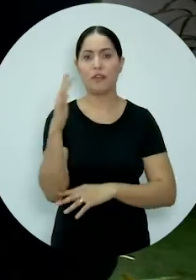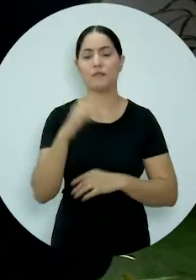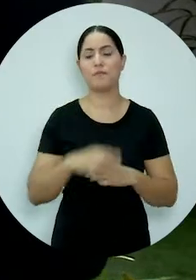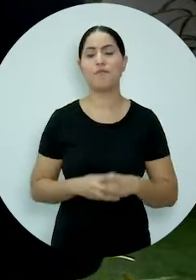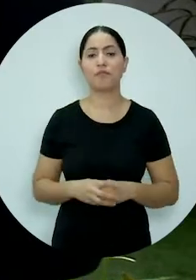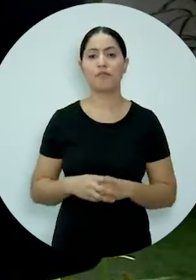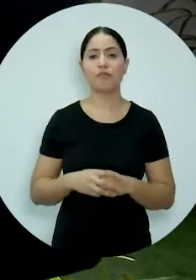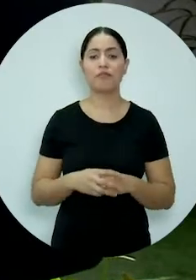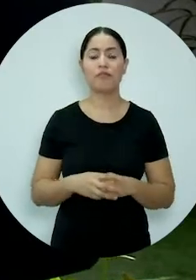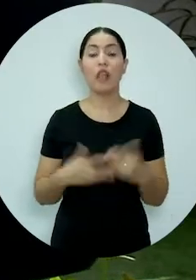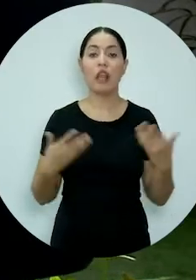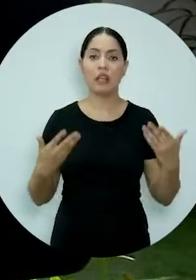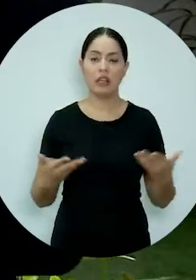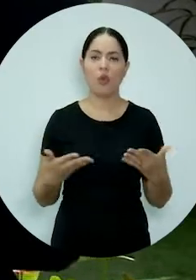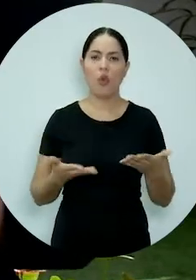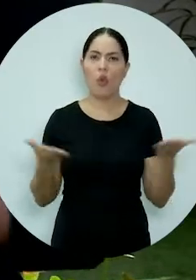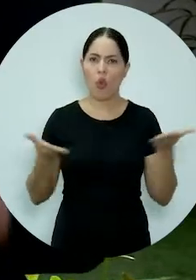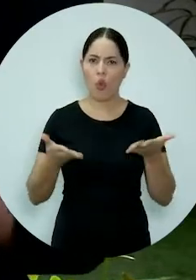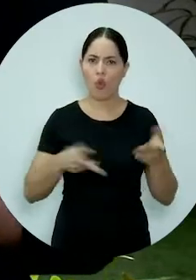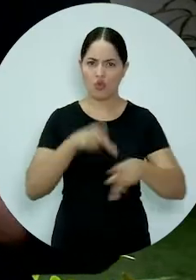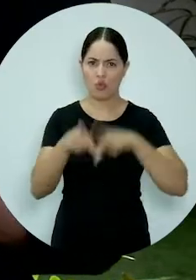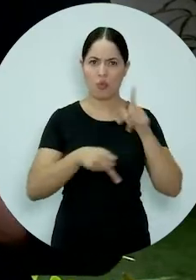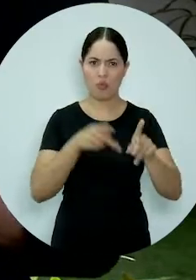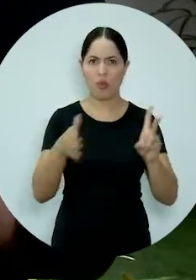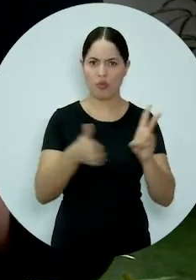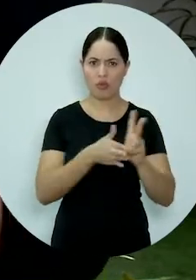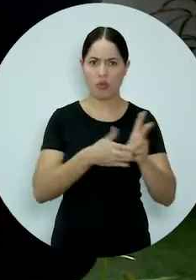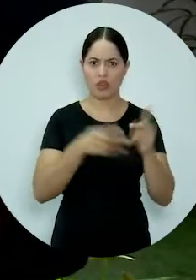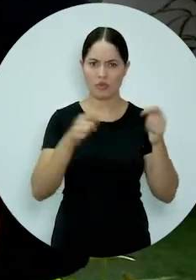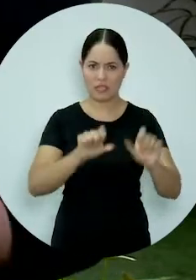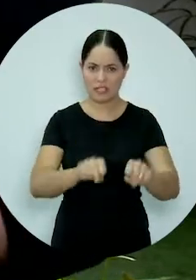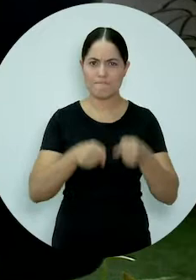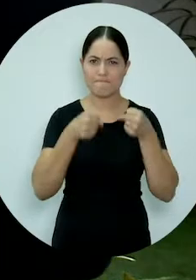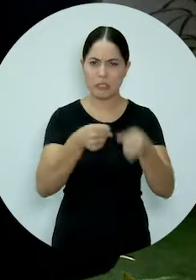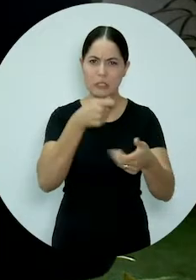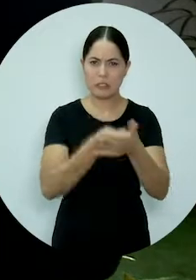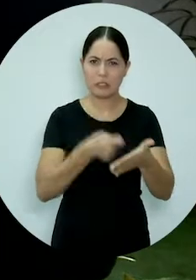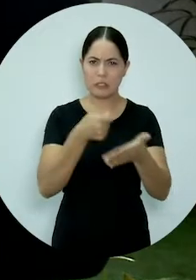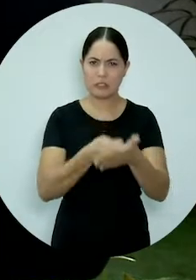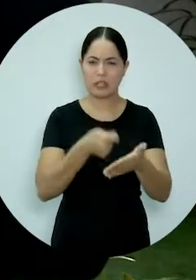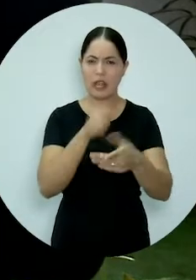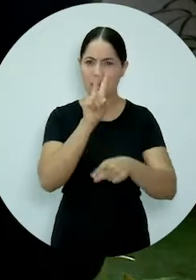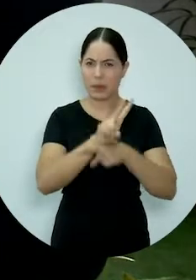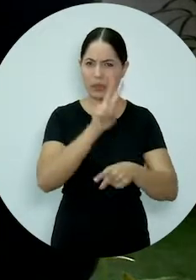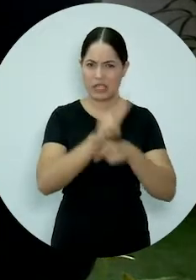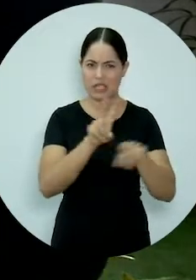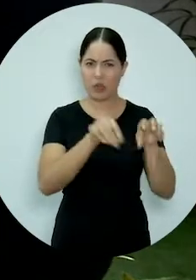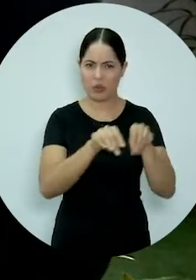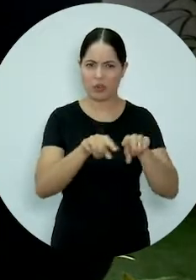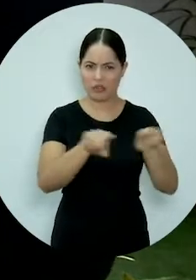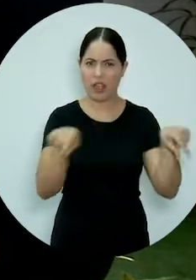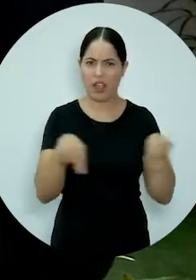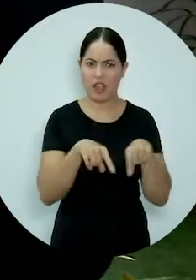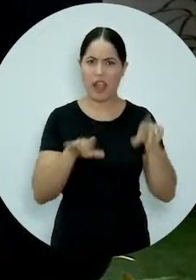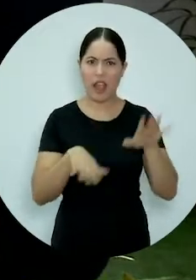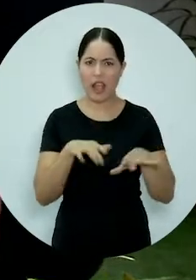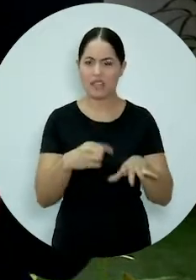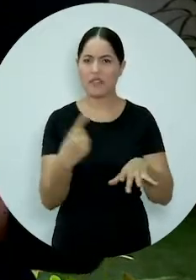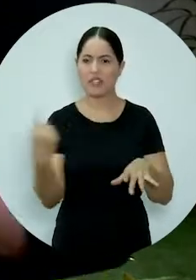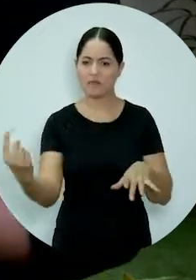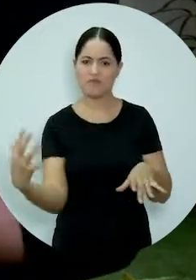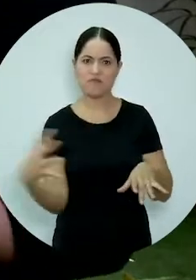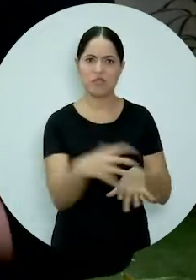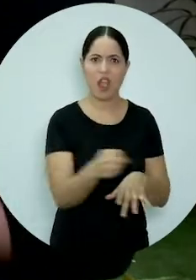o meio ambiente. E os povos indígenas hoje, eles precisam lutar para garantir suas terras, porque acontece, às